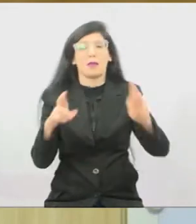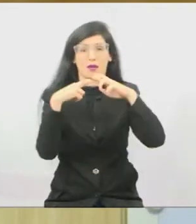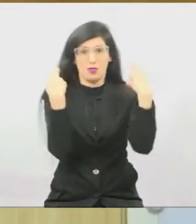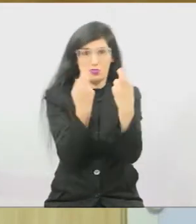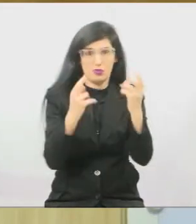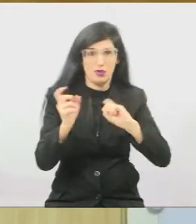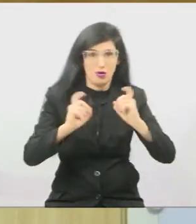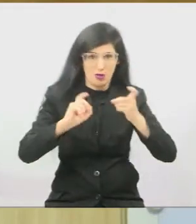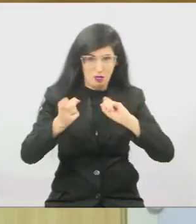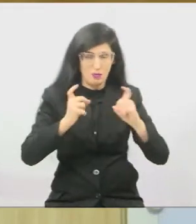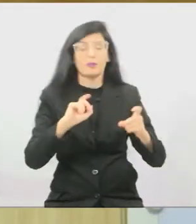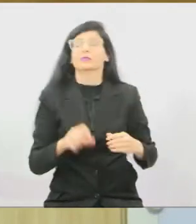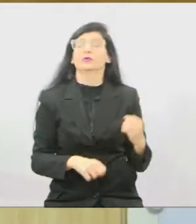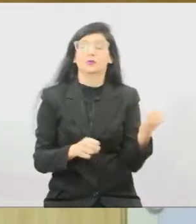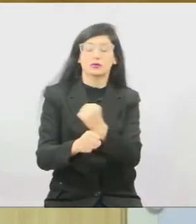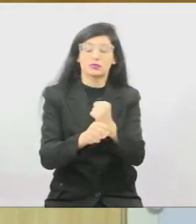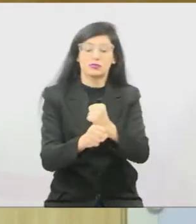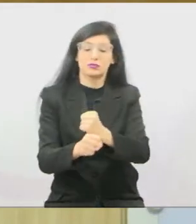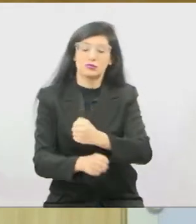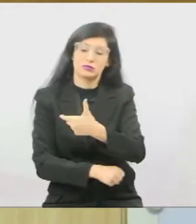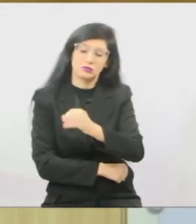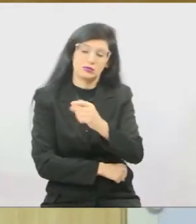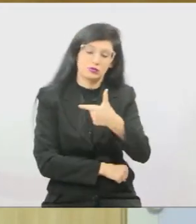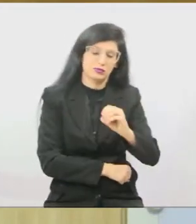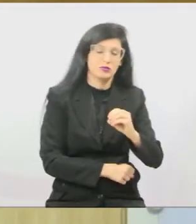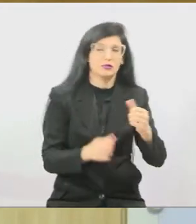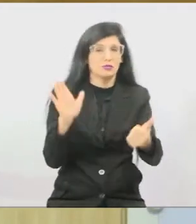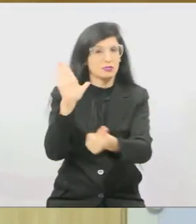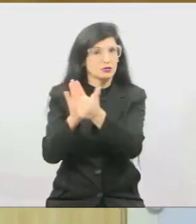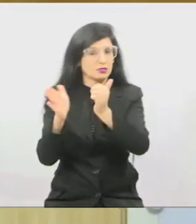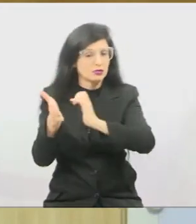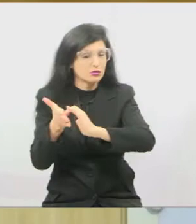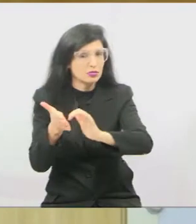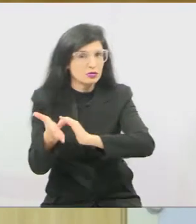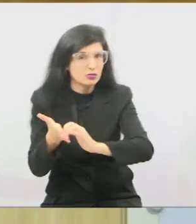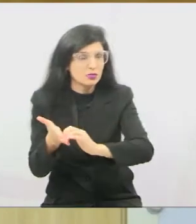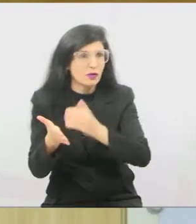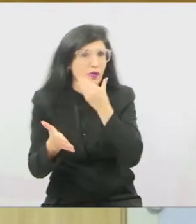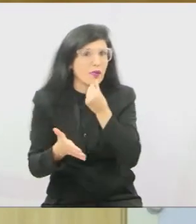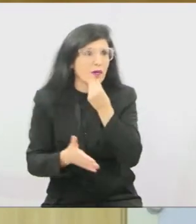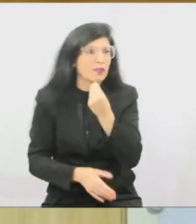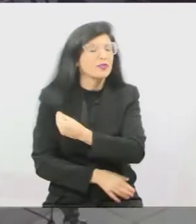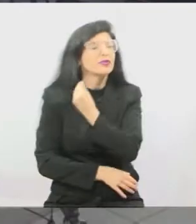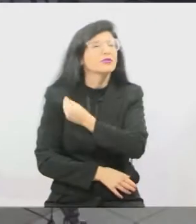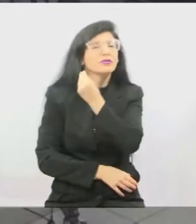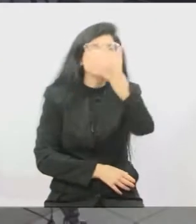ano 2020, solicito ao primeiro secretário que faça a verificação de presença.